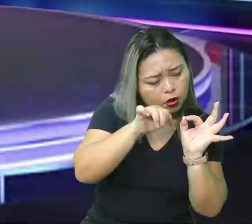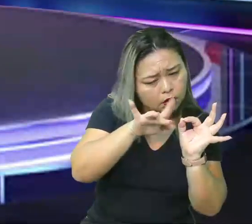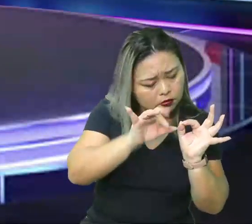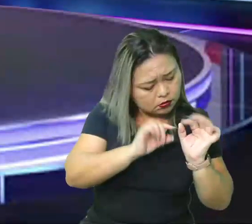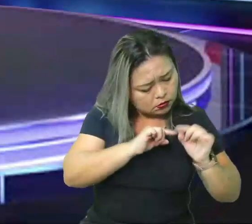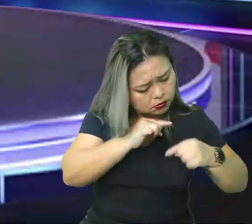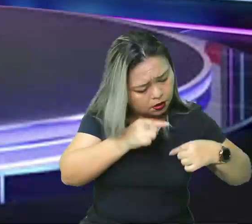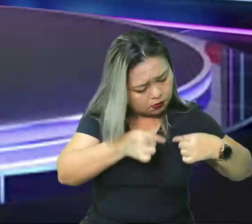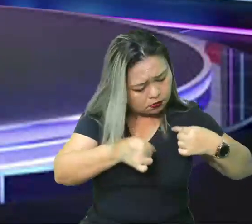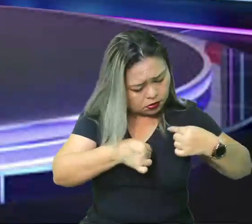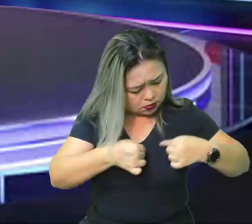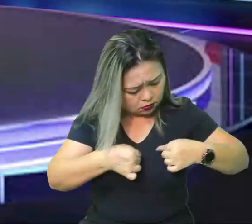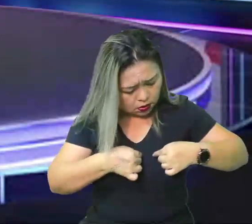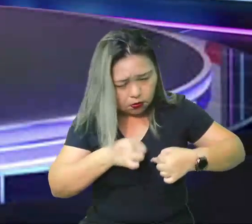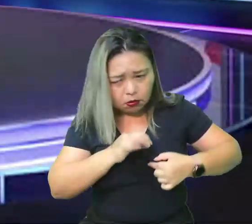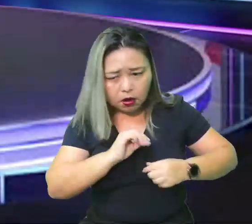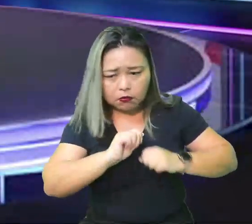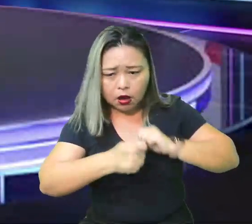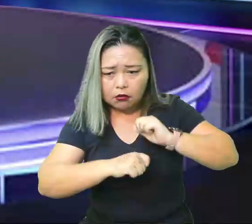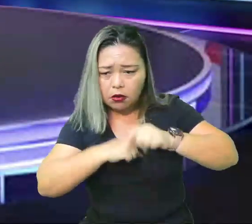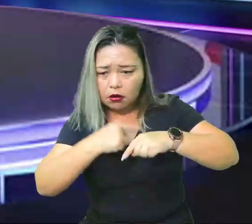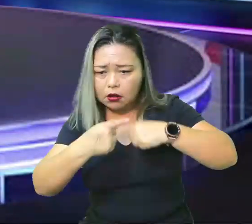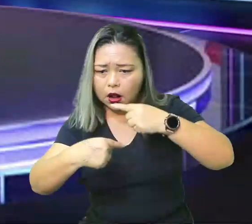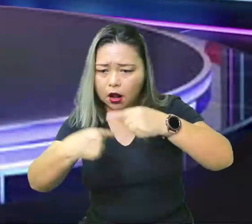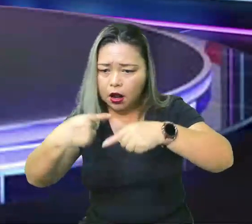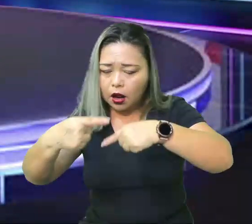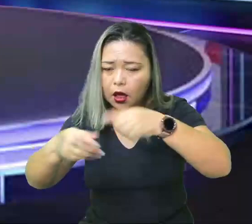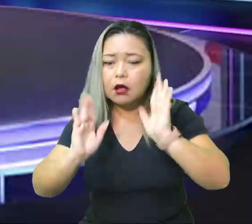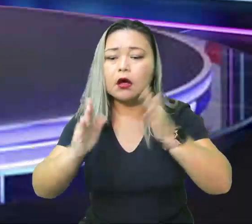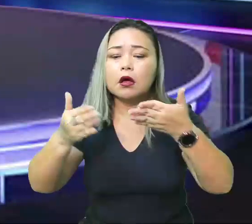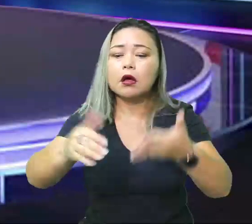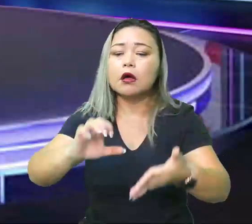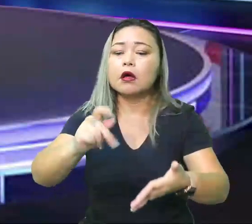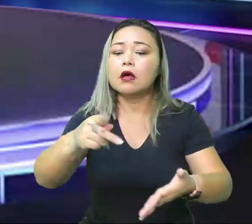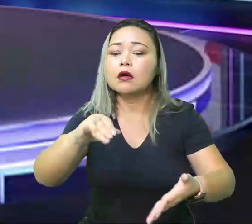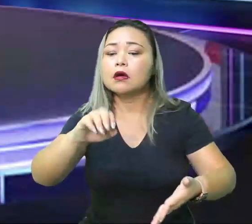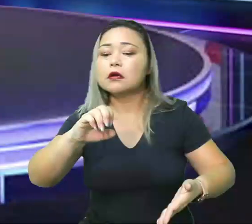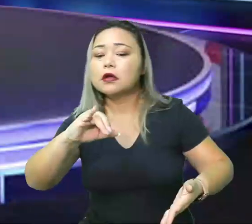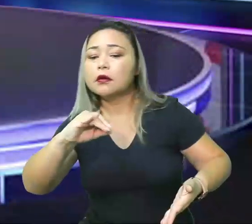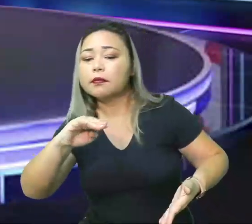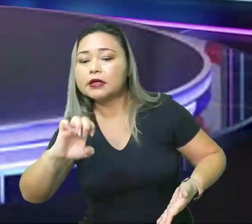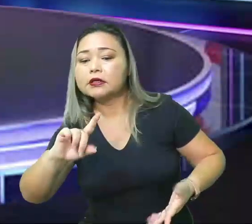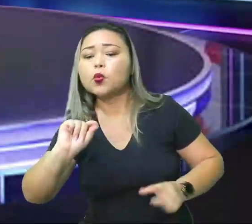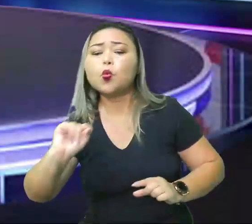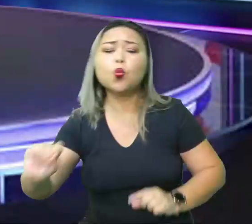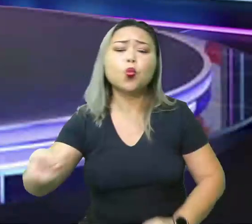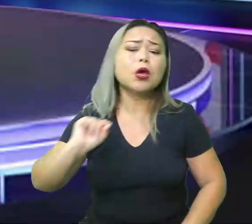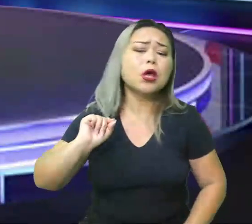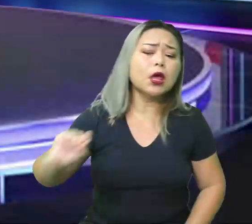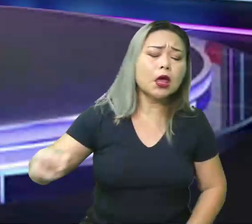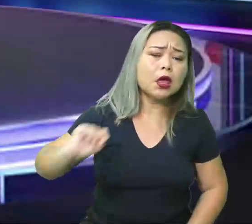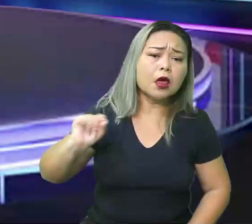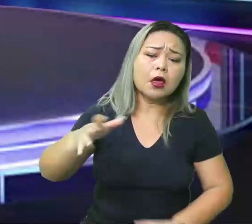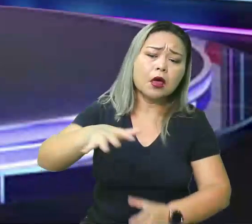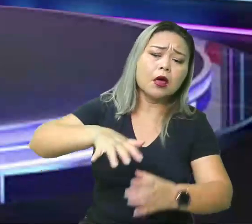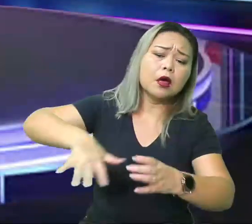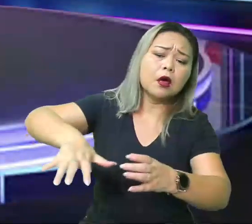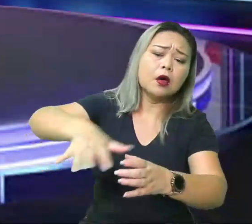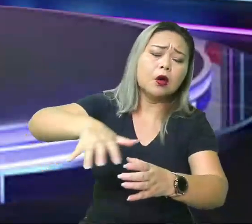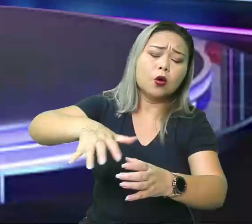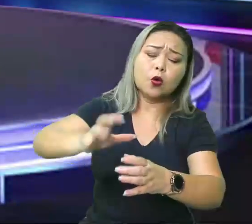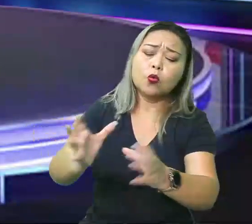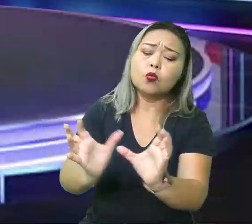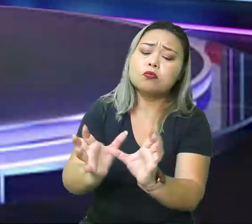vai definir um indivíduo ou a espécie. E o que é a espécie? Você vai ter uma aglomeração